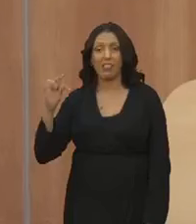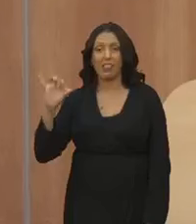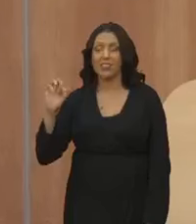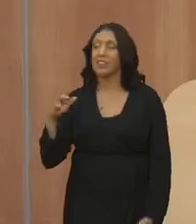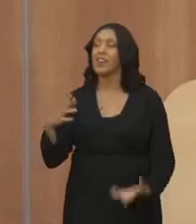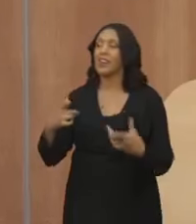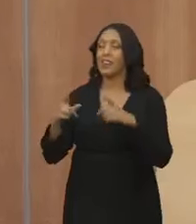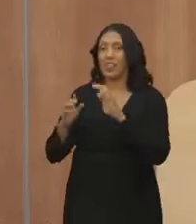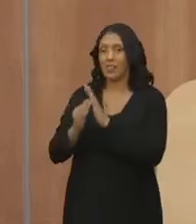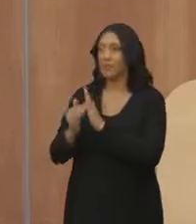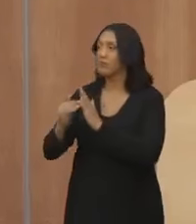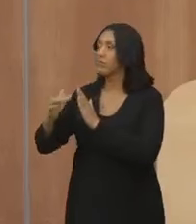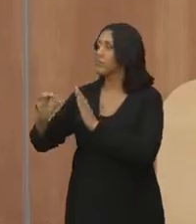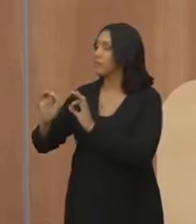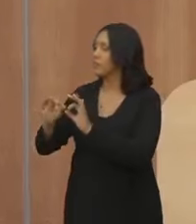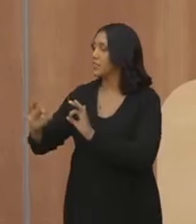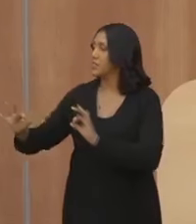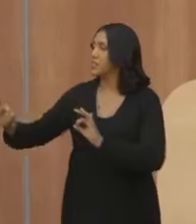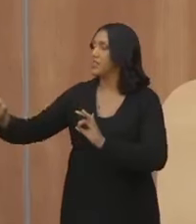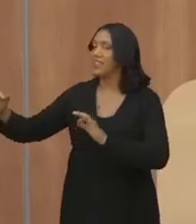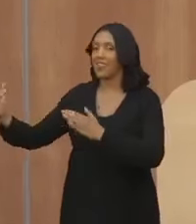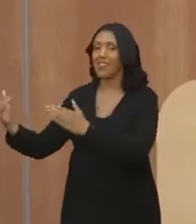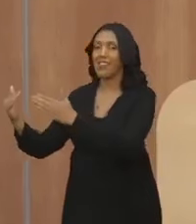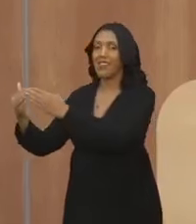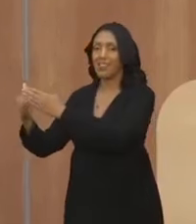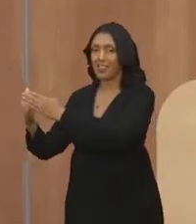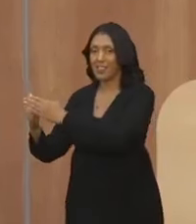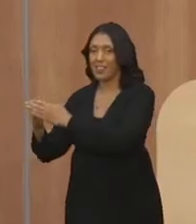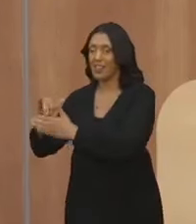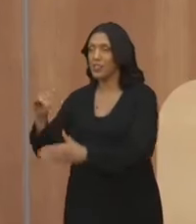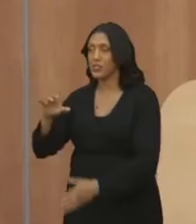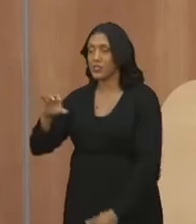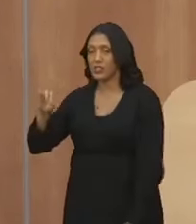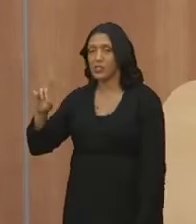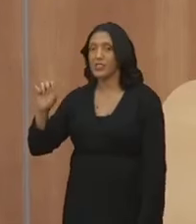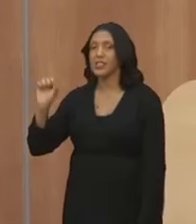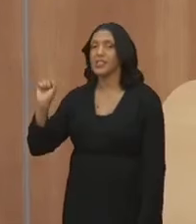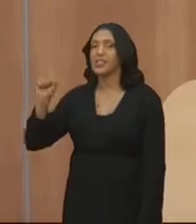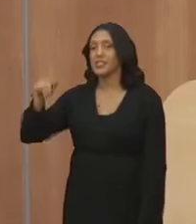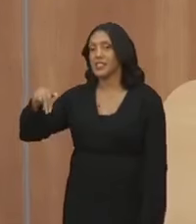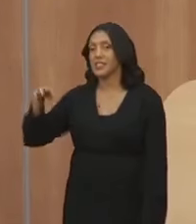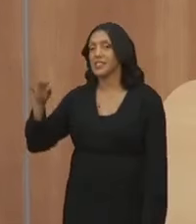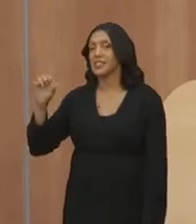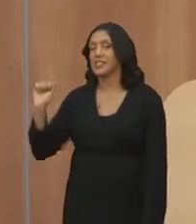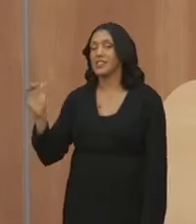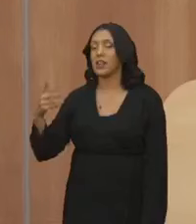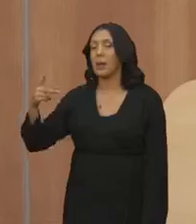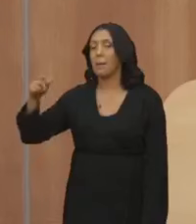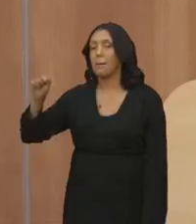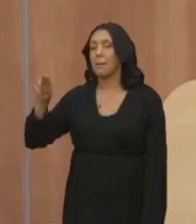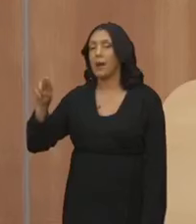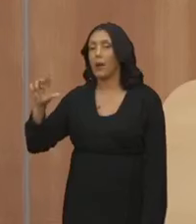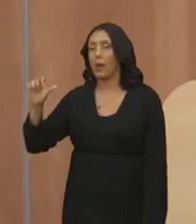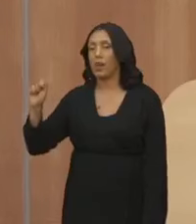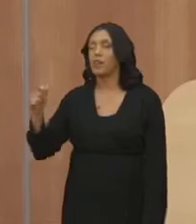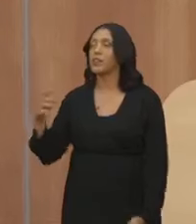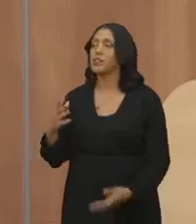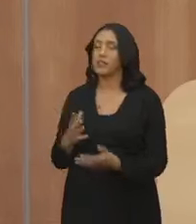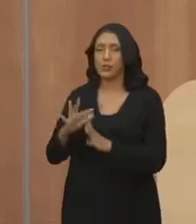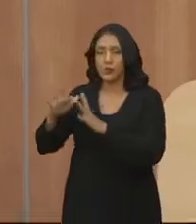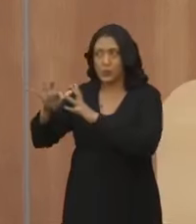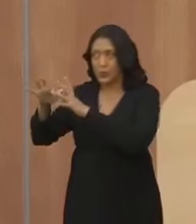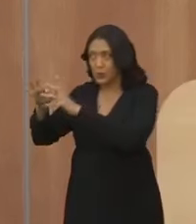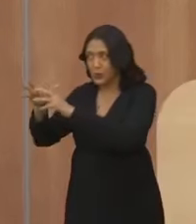aquela parte ali, todos eles vão ter que andar, o subprefeito e também lá do Jardim Veraneio Jal. Eu